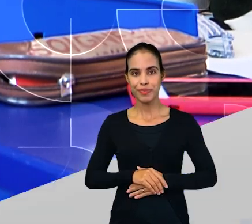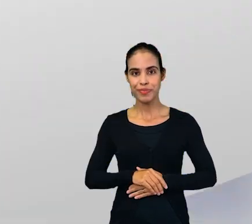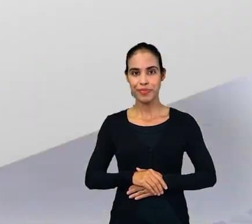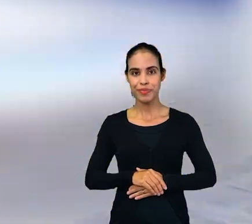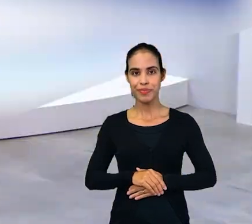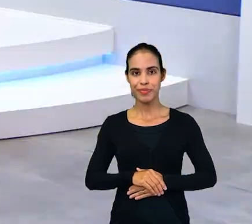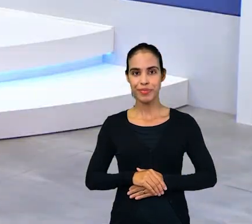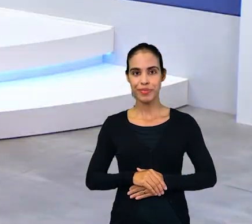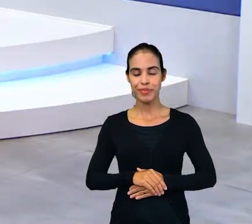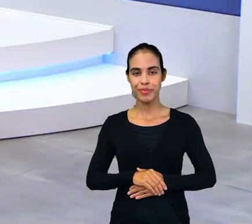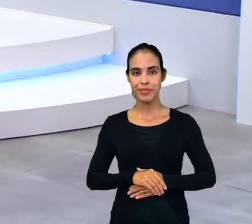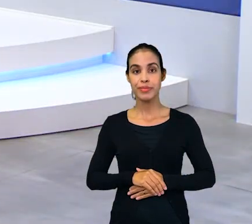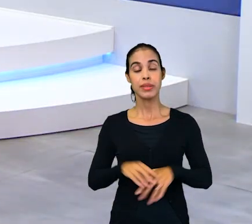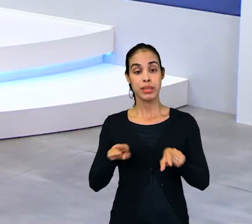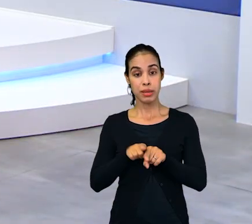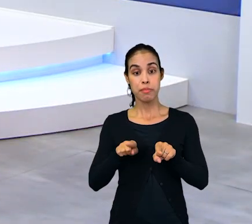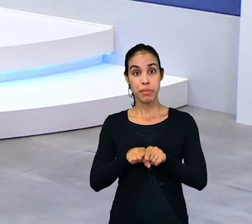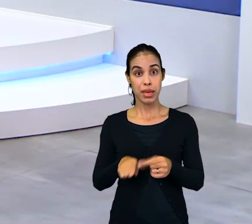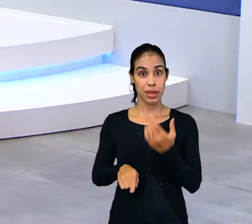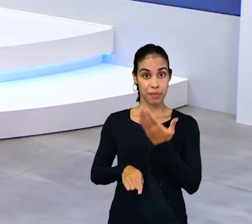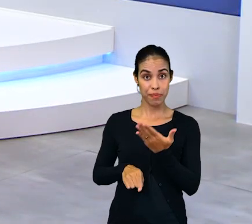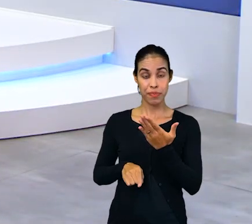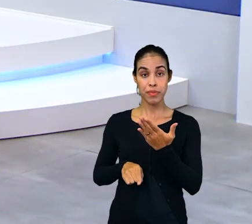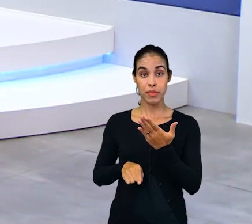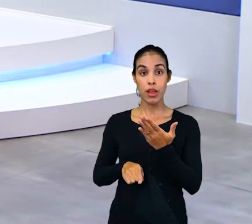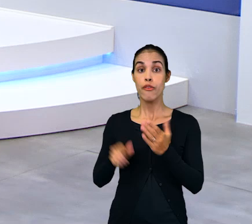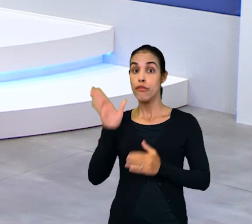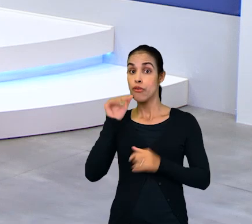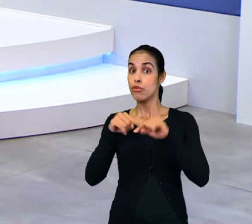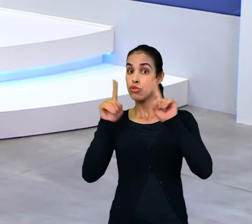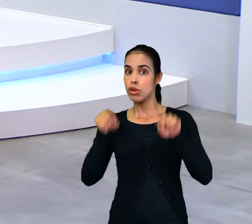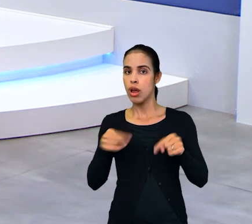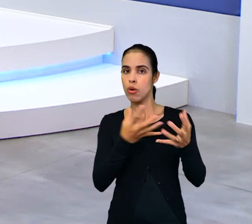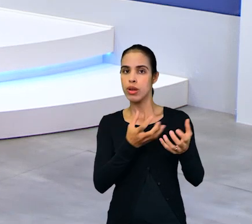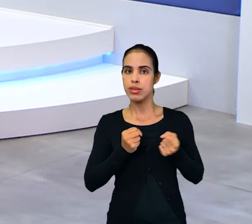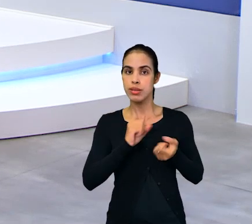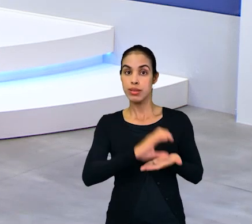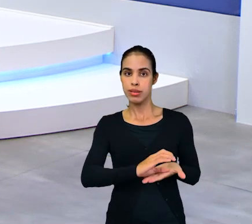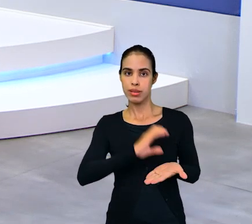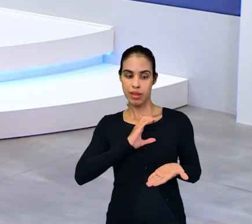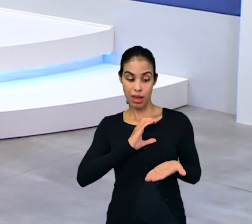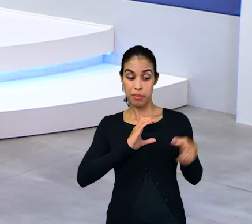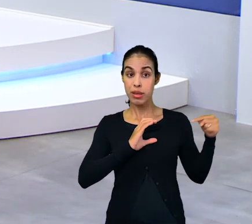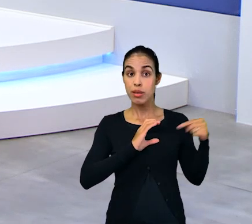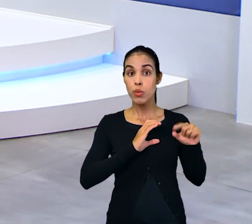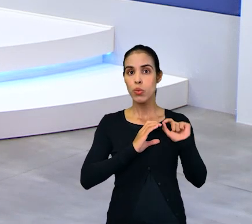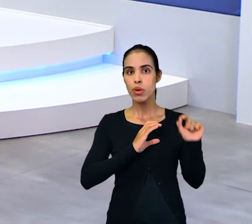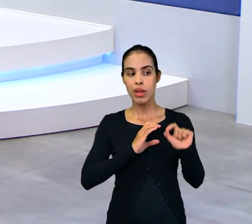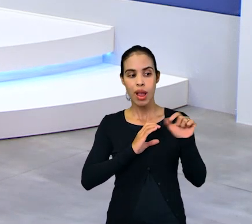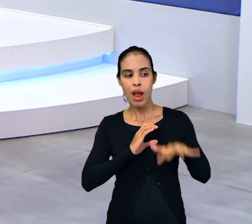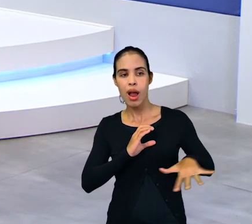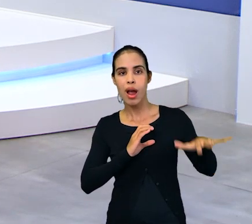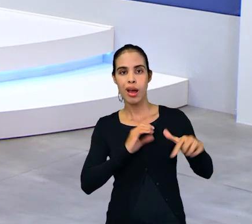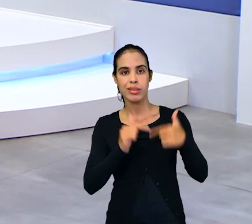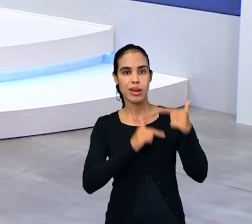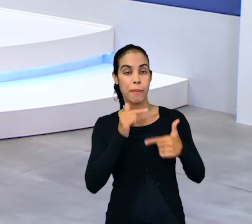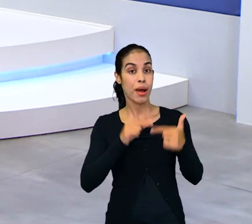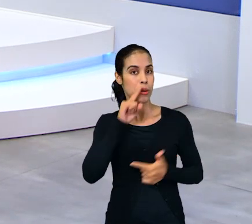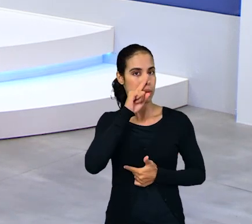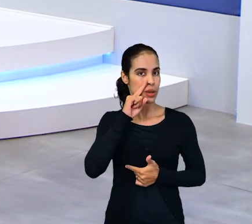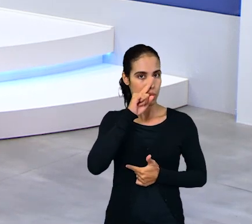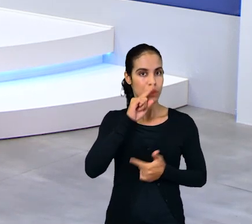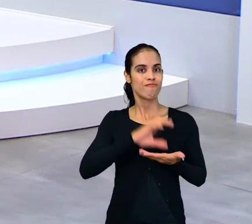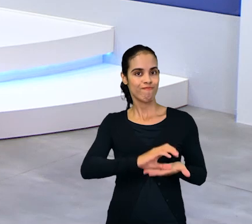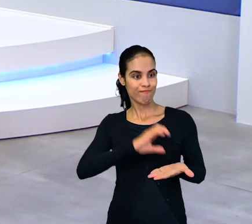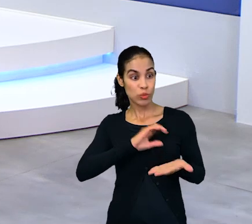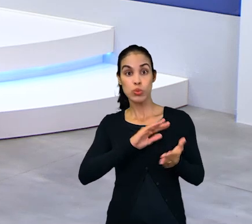transparência. Também nesta edição, metalúrgico deve receber adicional de periculosidade integralmente e não apenas por